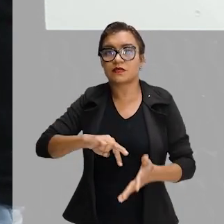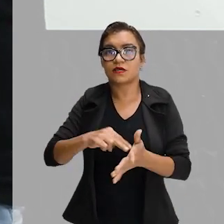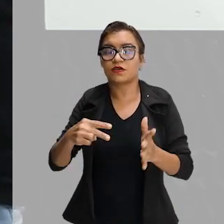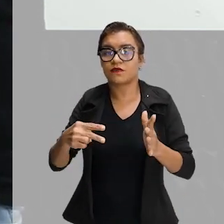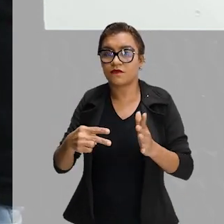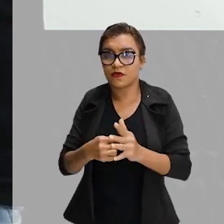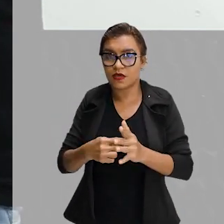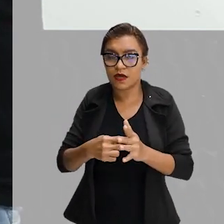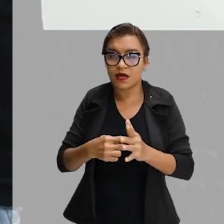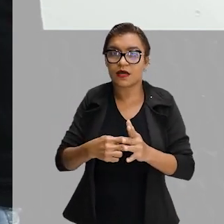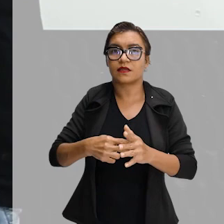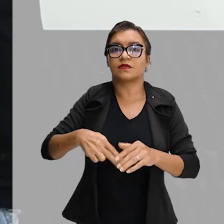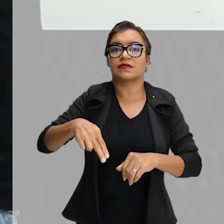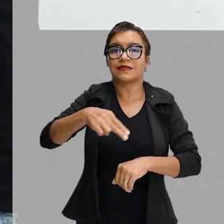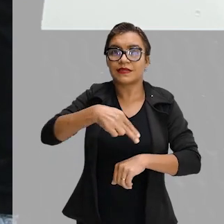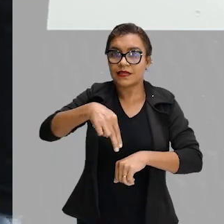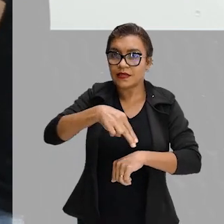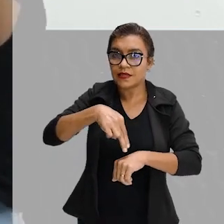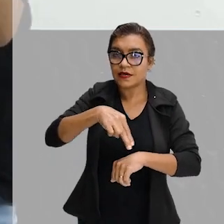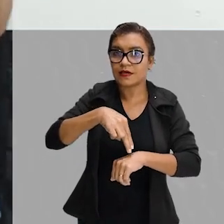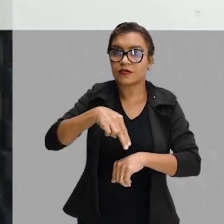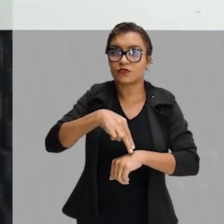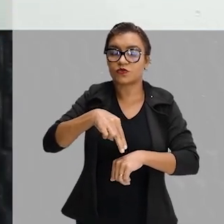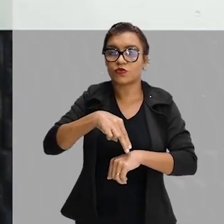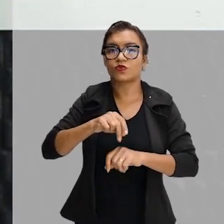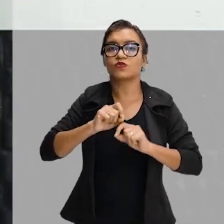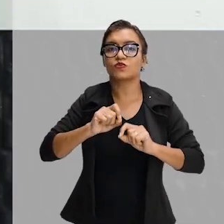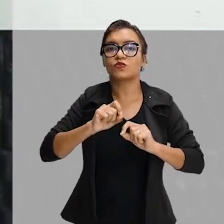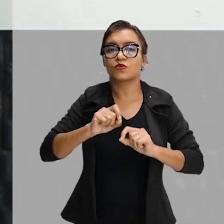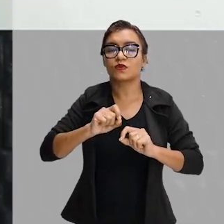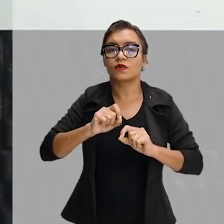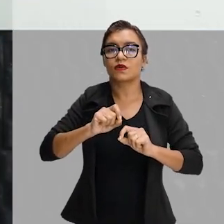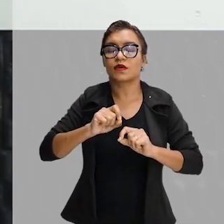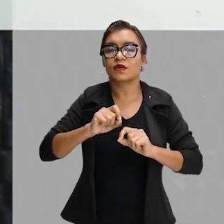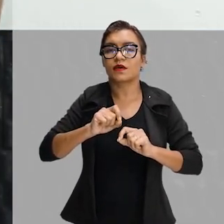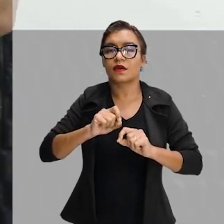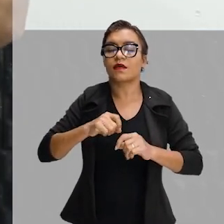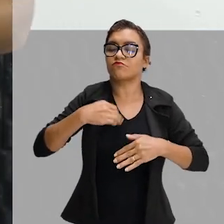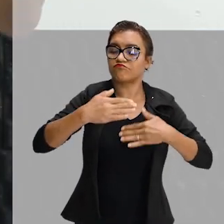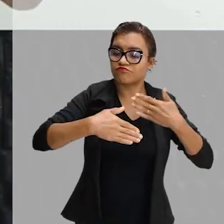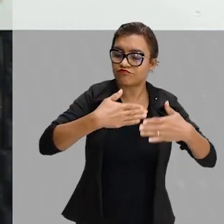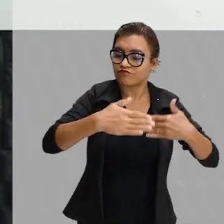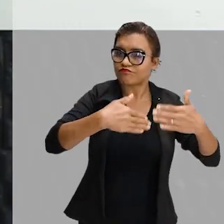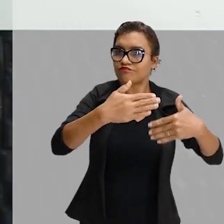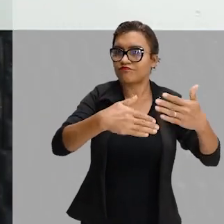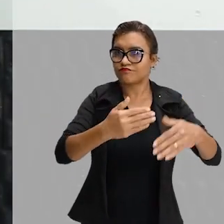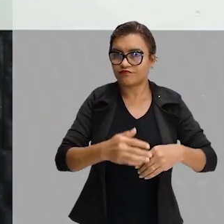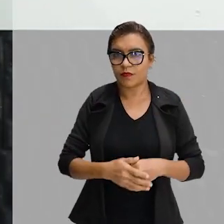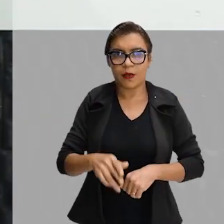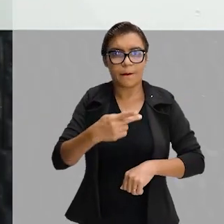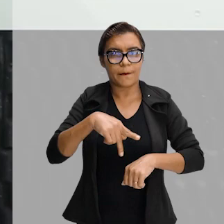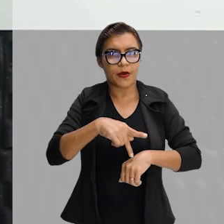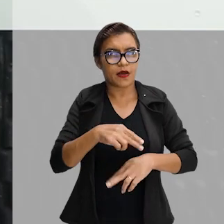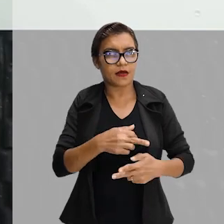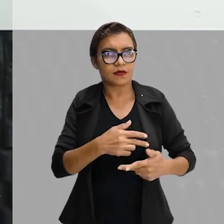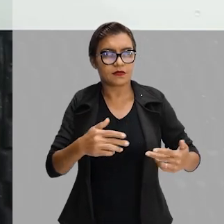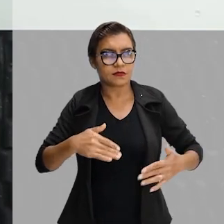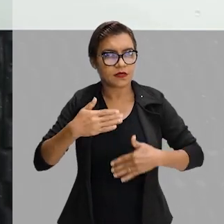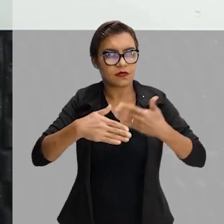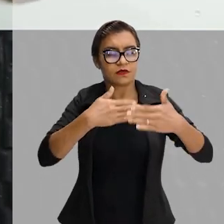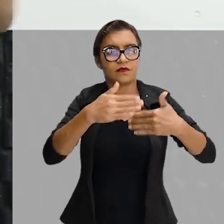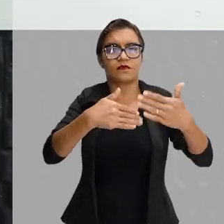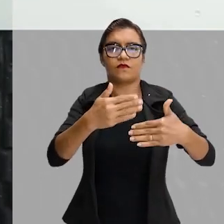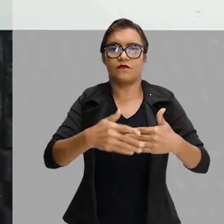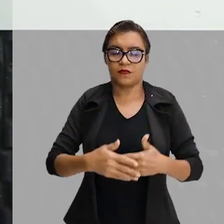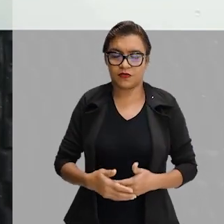emergentes. Você sabe o que é isso, né? Nações emergentes são nações que estão em pleno desenvolvimento. Ainda são subdesenvolvidos, mas